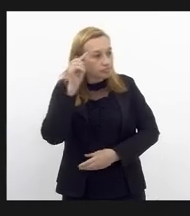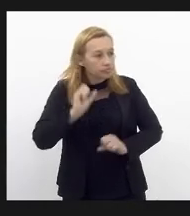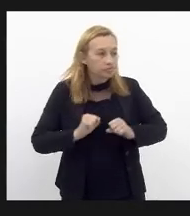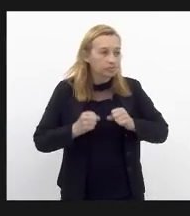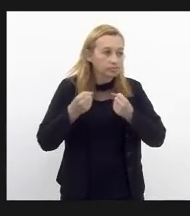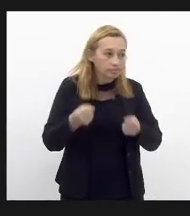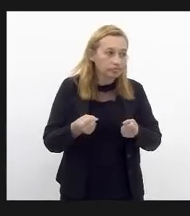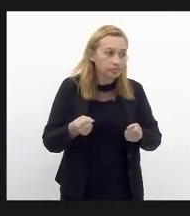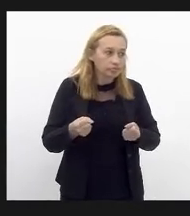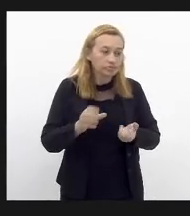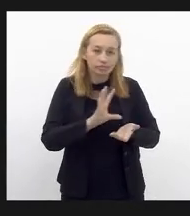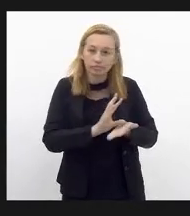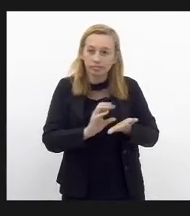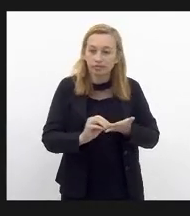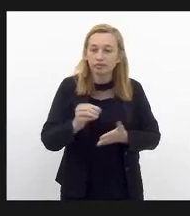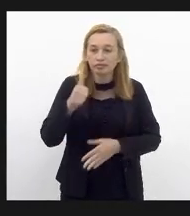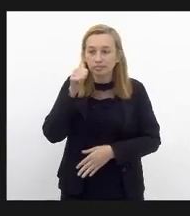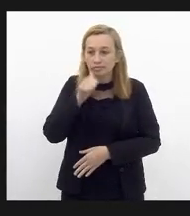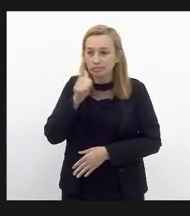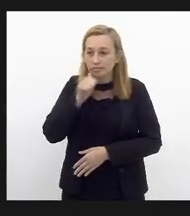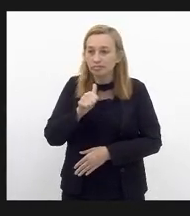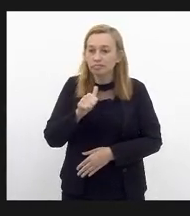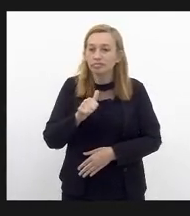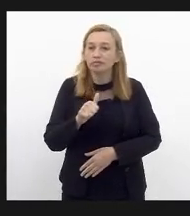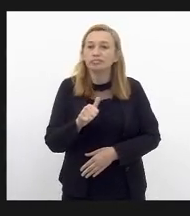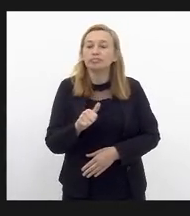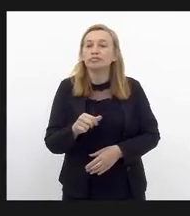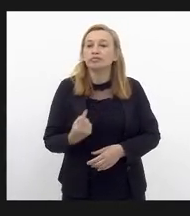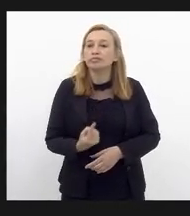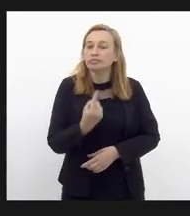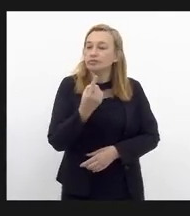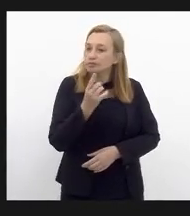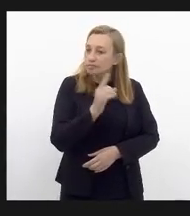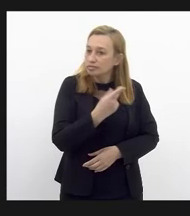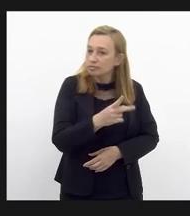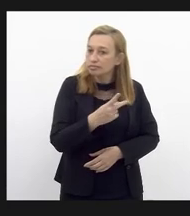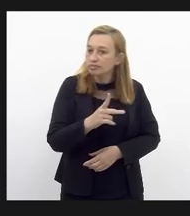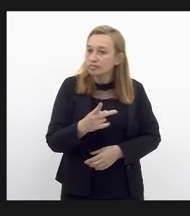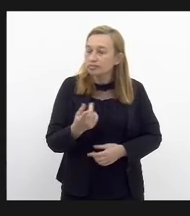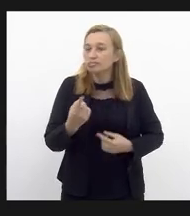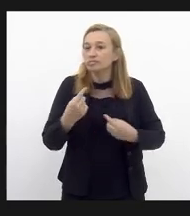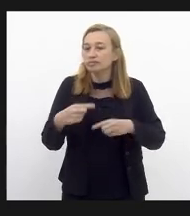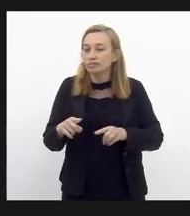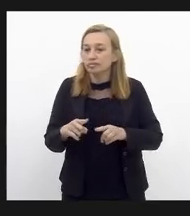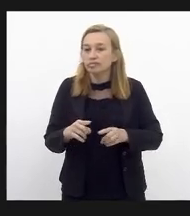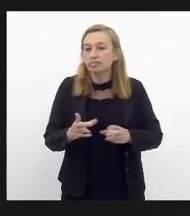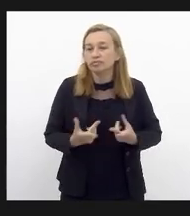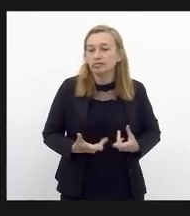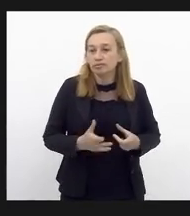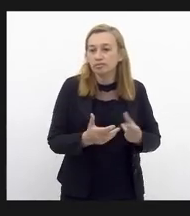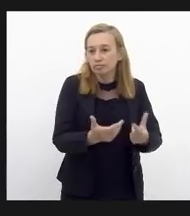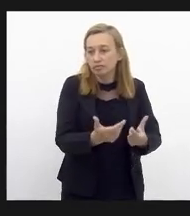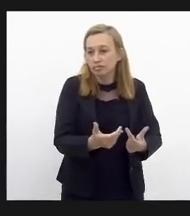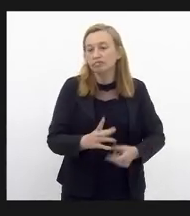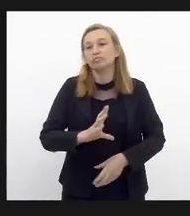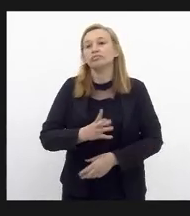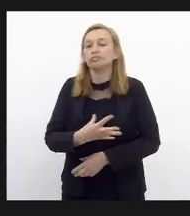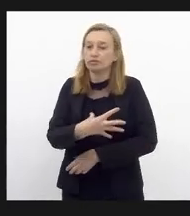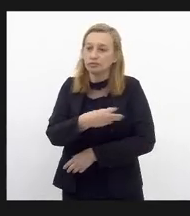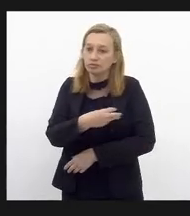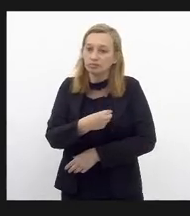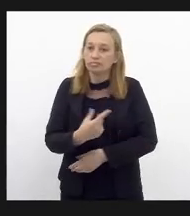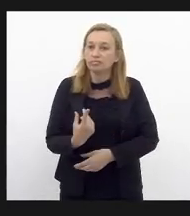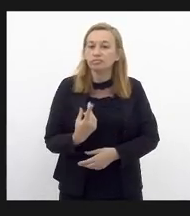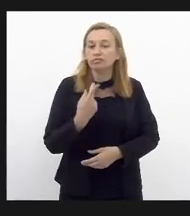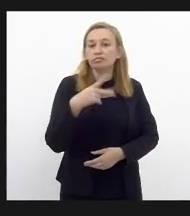defendendo as pautas das mulheres, as pautas femininas, e uma delas é o combate ao câncer de mama. Então, eram essas duas falas